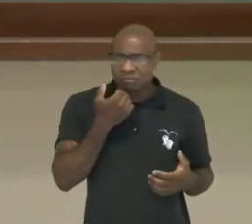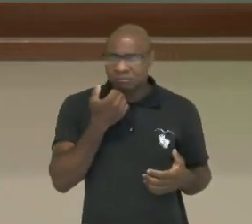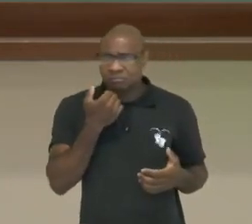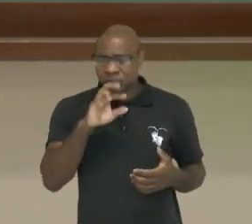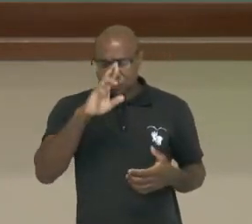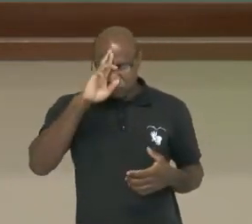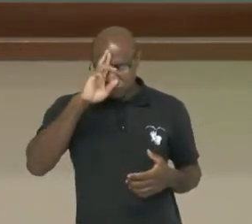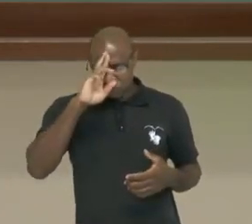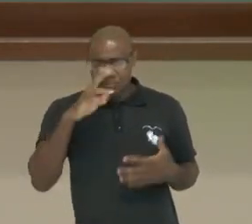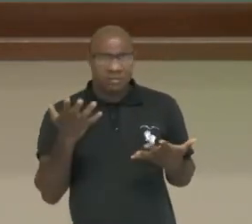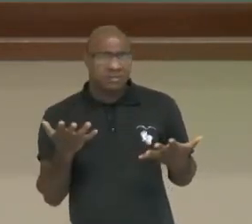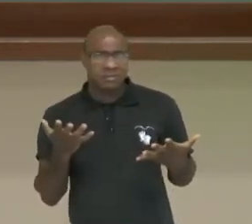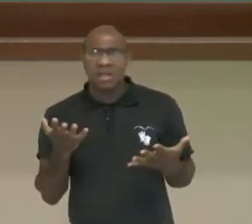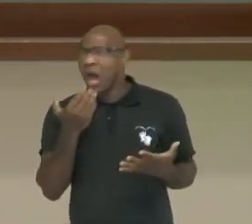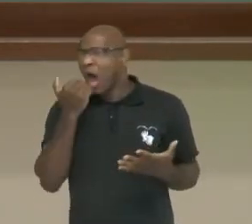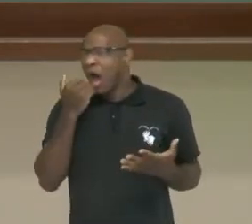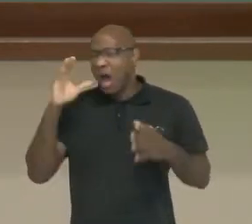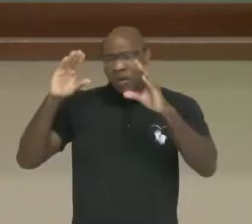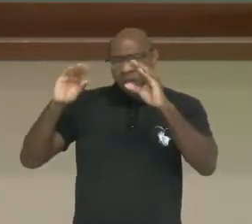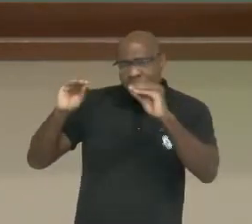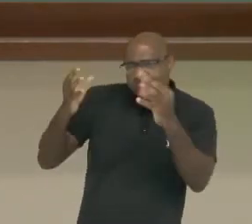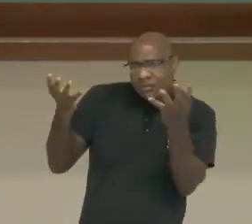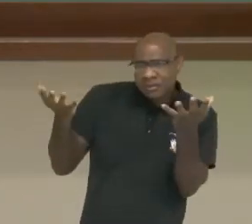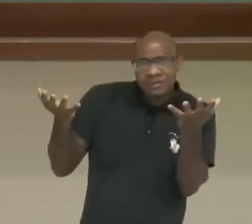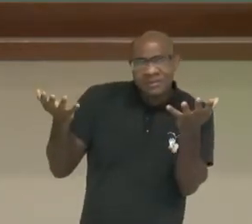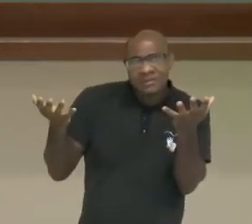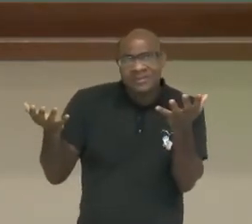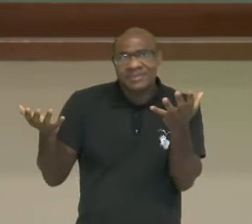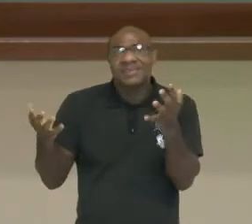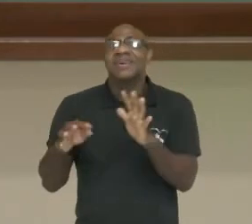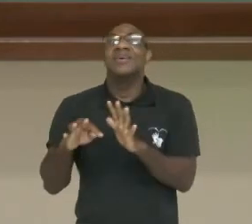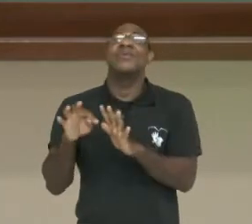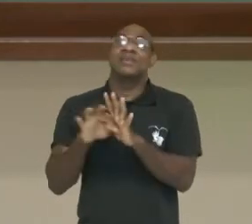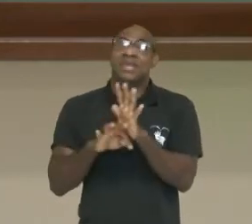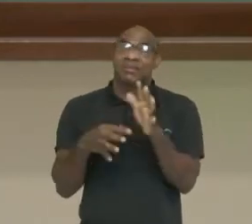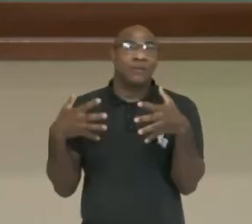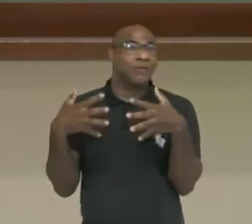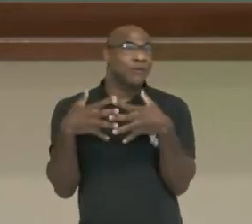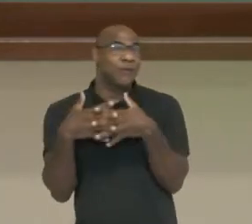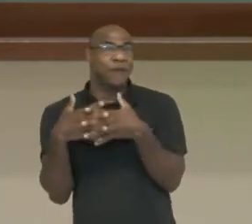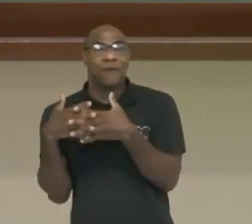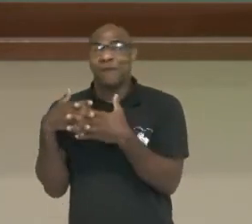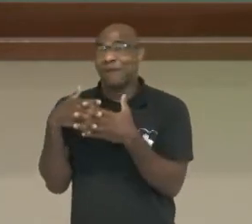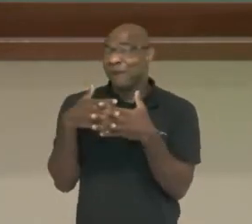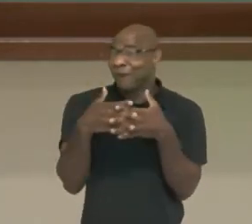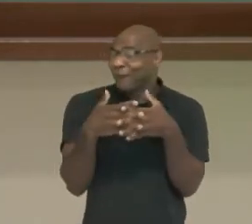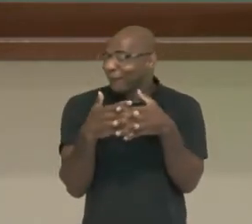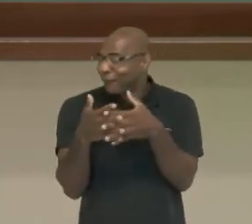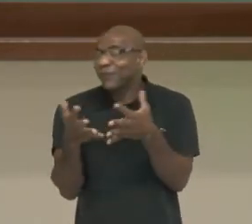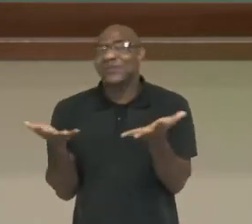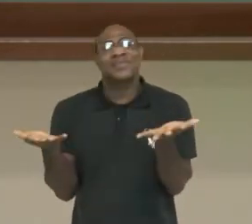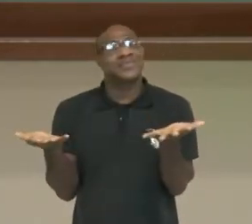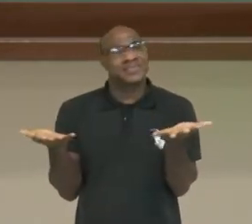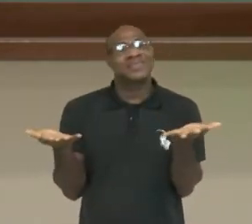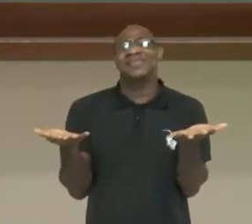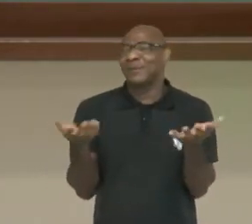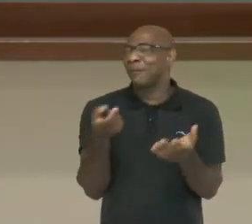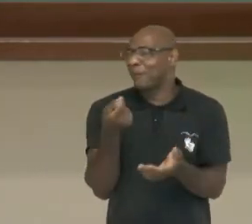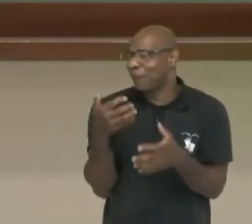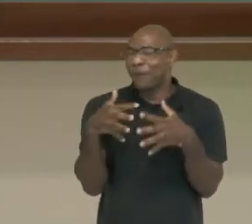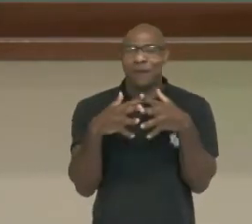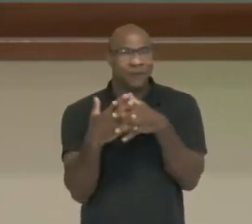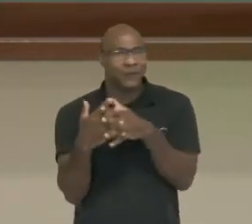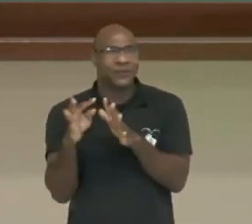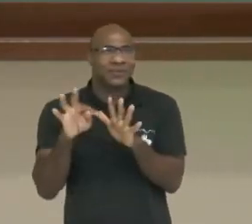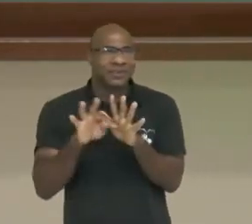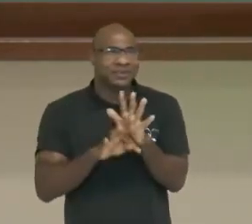Não dá. O texto realmente ele é bem confuso, né? Esse texto organizado para a nossa aula ficou bem confuso mesmo, mas esse era